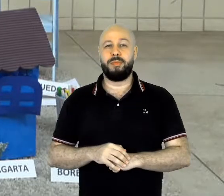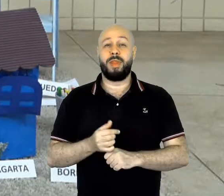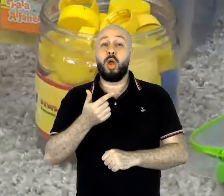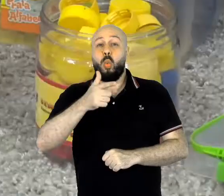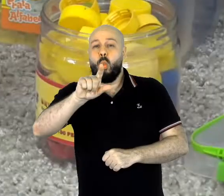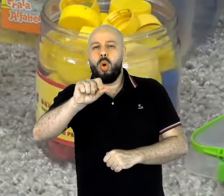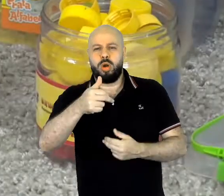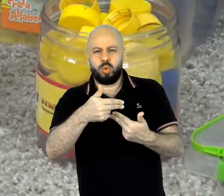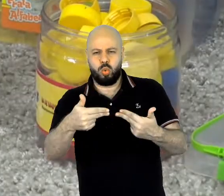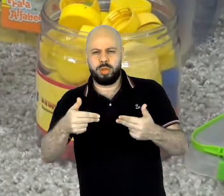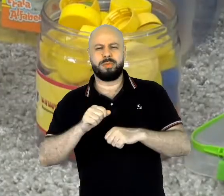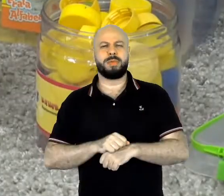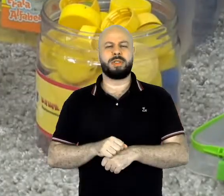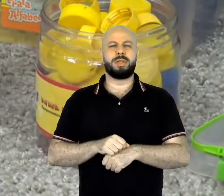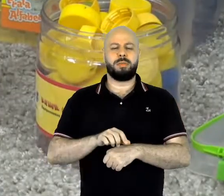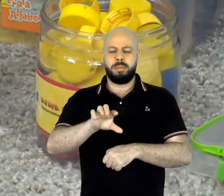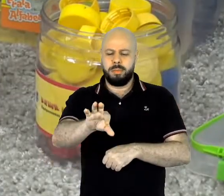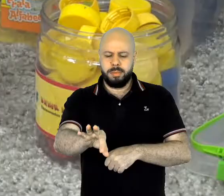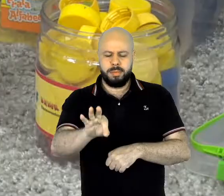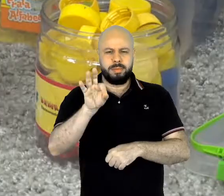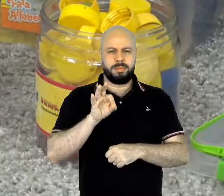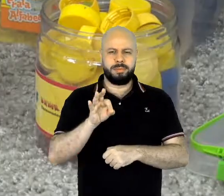possa falar o nome e as cores.